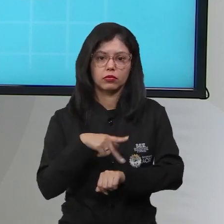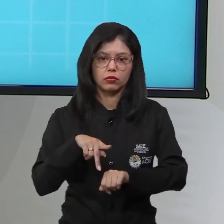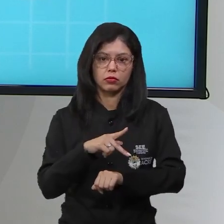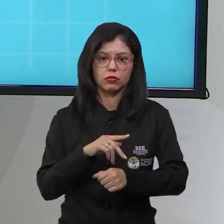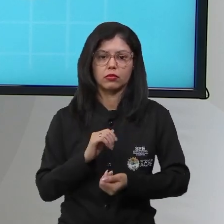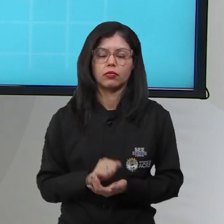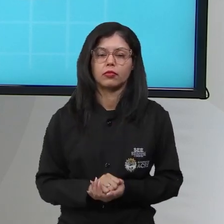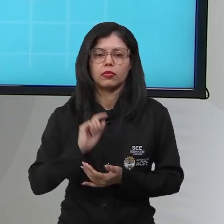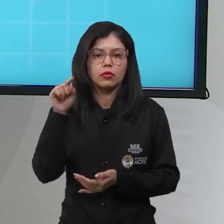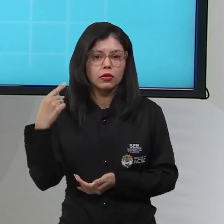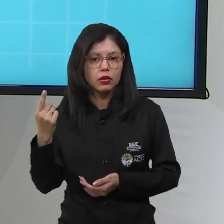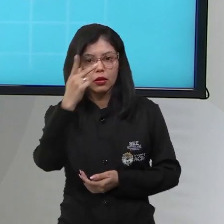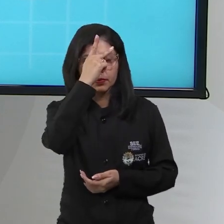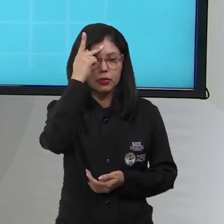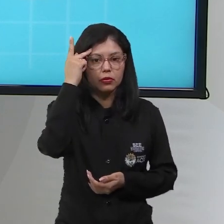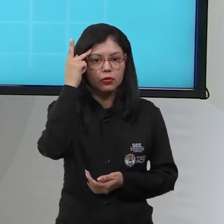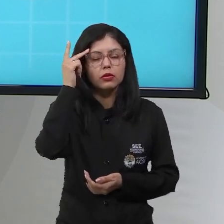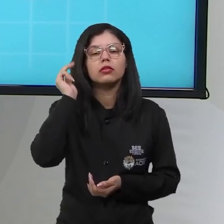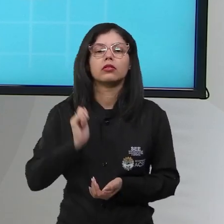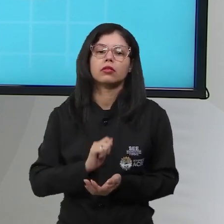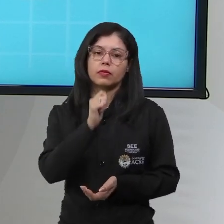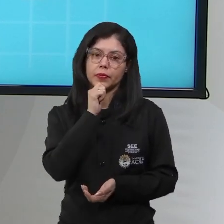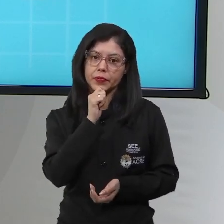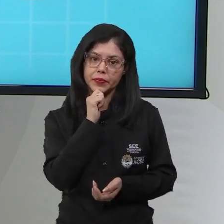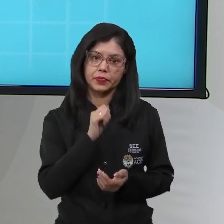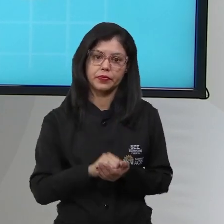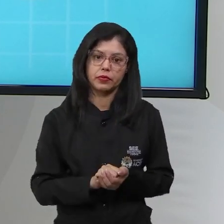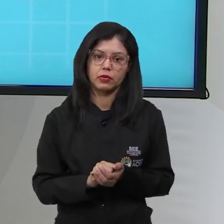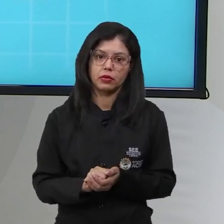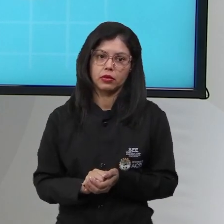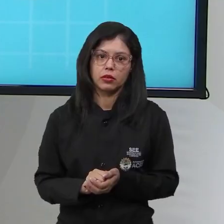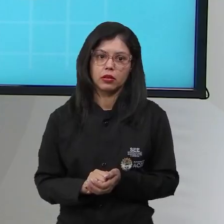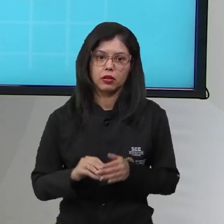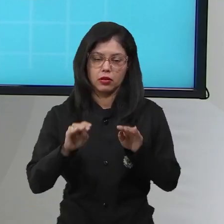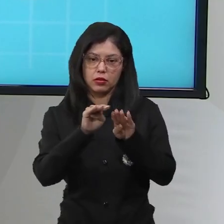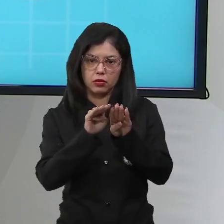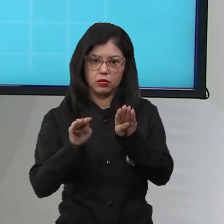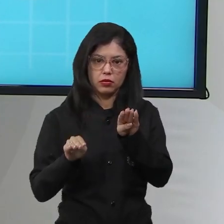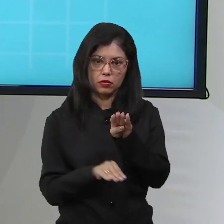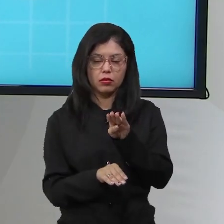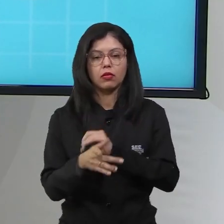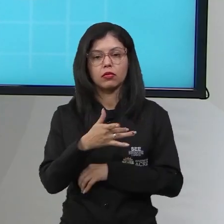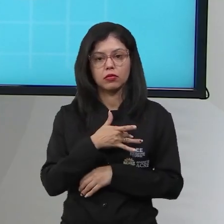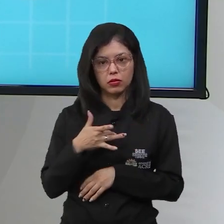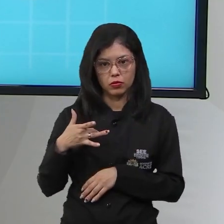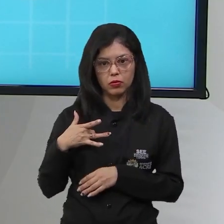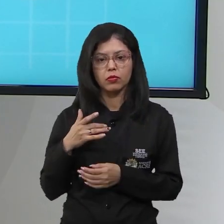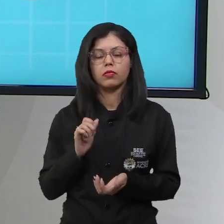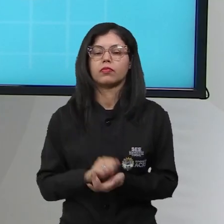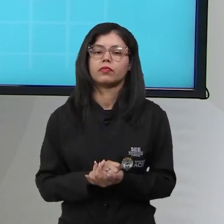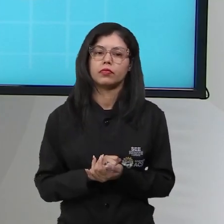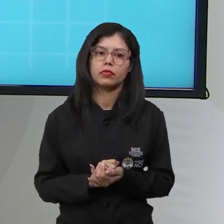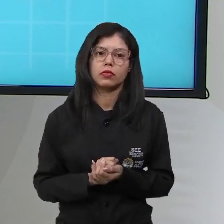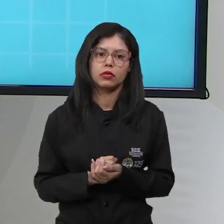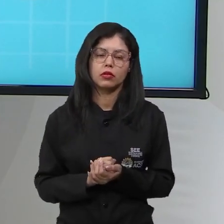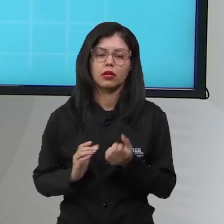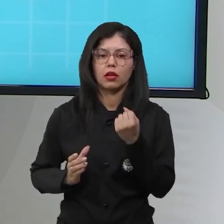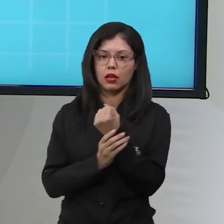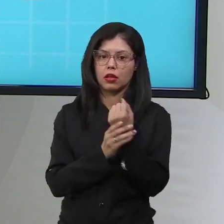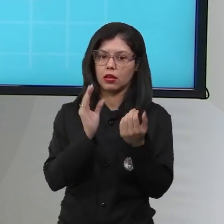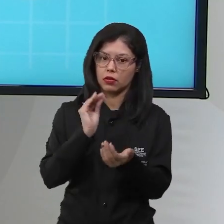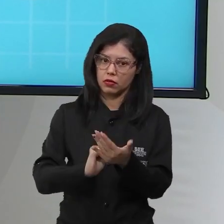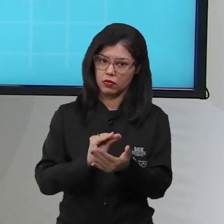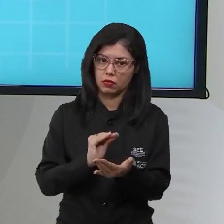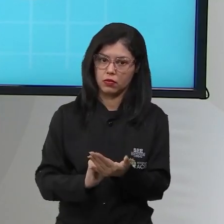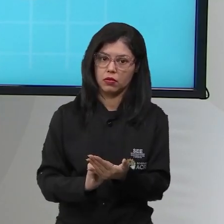país. Aquelas pessoas que ainda estão à margem do Sistema Único de Saúde, a questão da